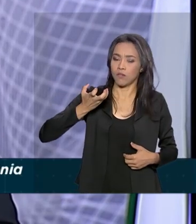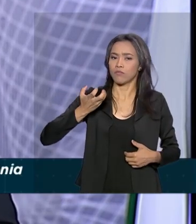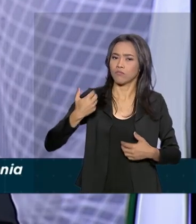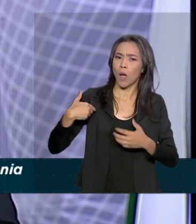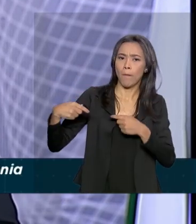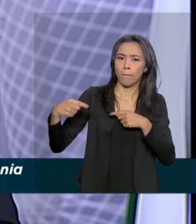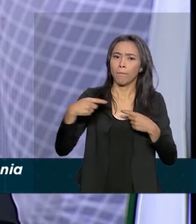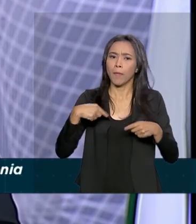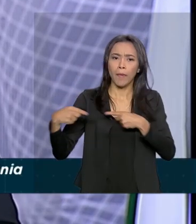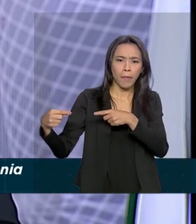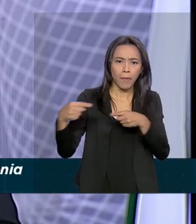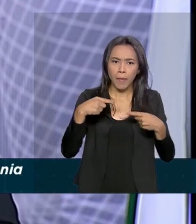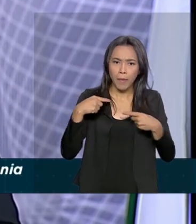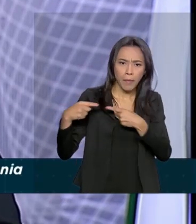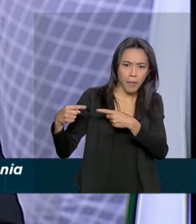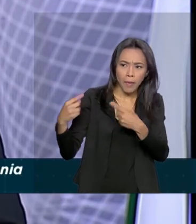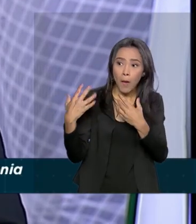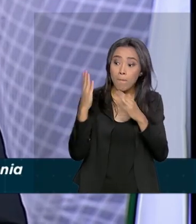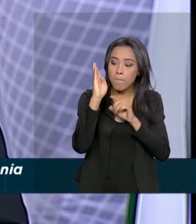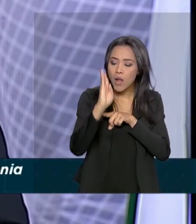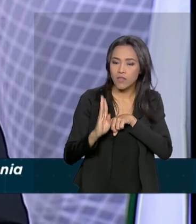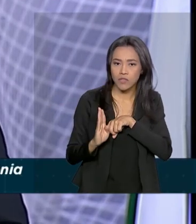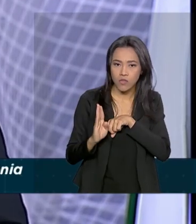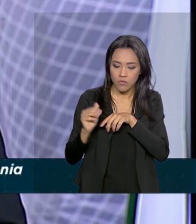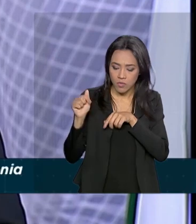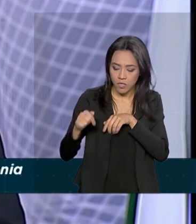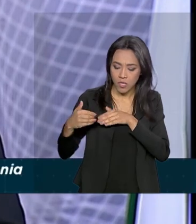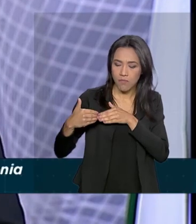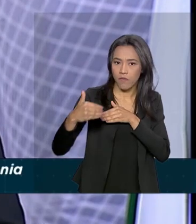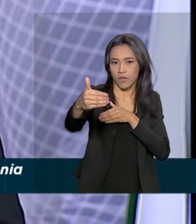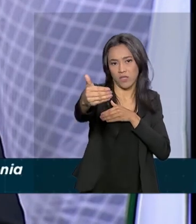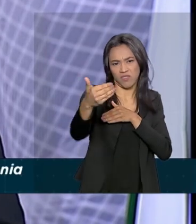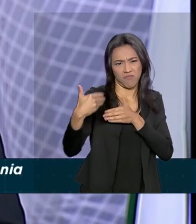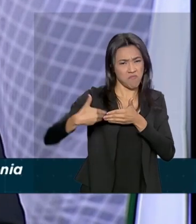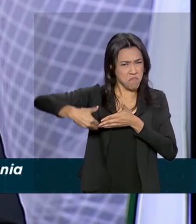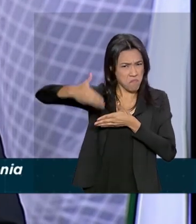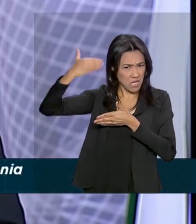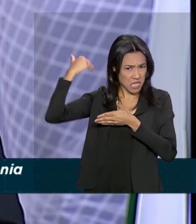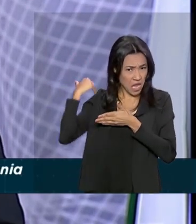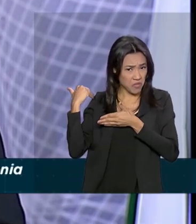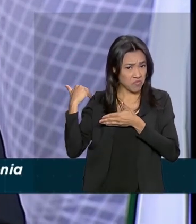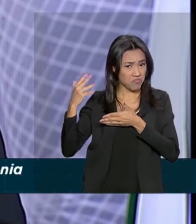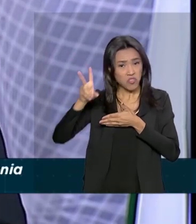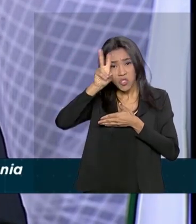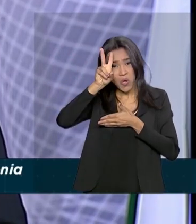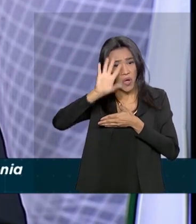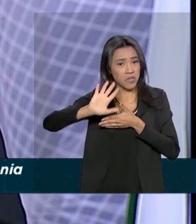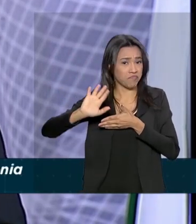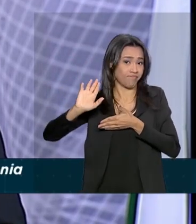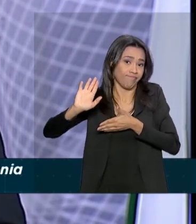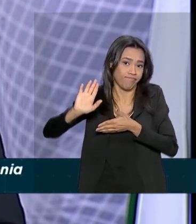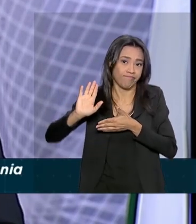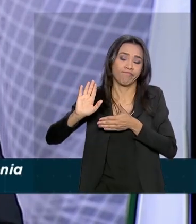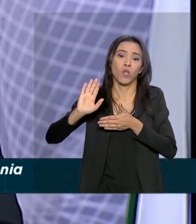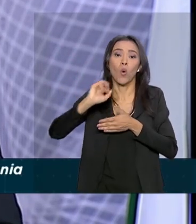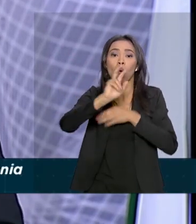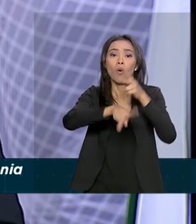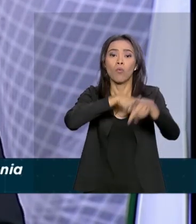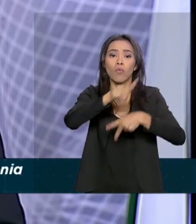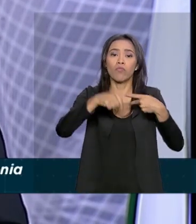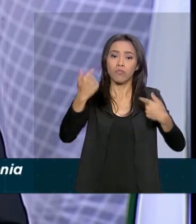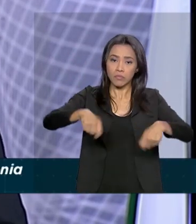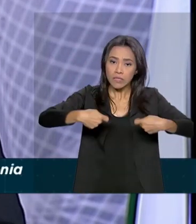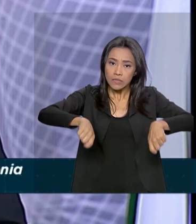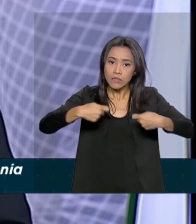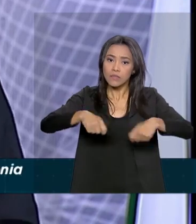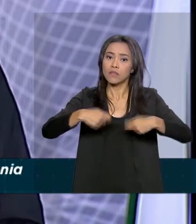discutir o Brasil daqui para frente. Passado faz parte da história. O nosso povo precisa, e muito,